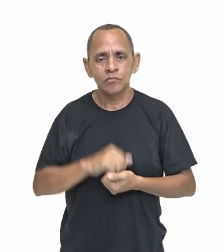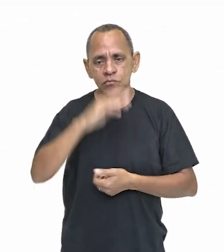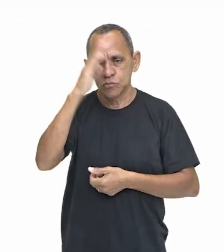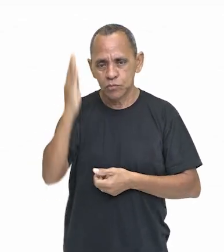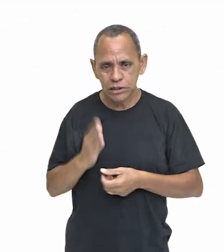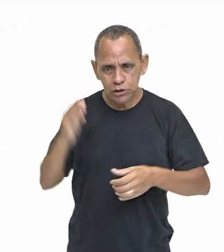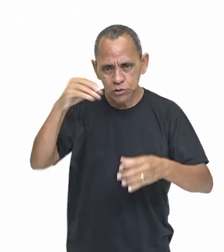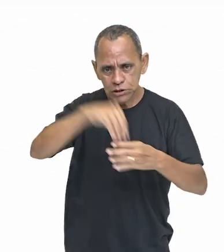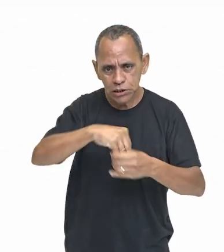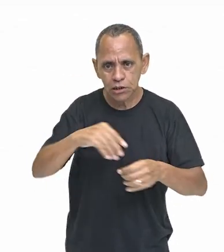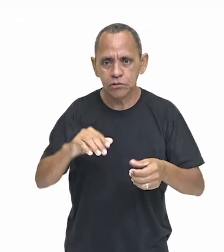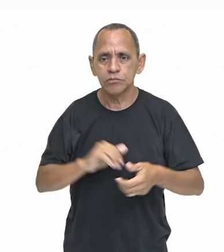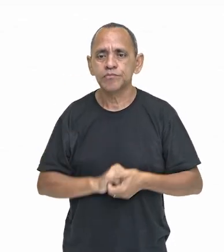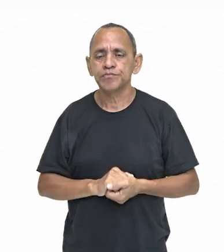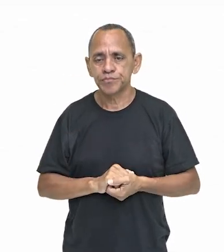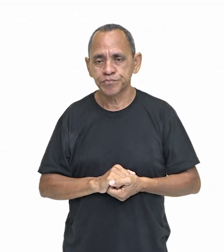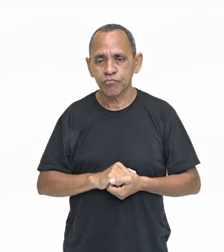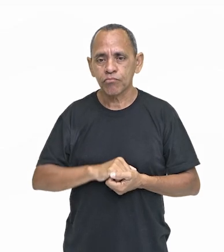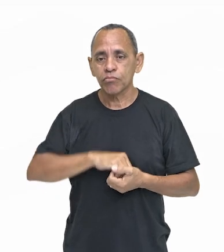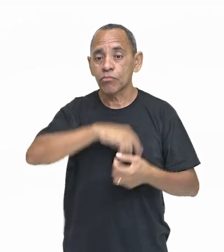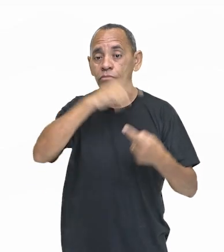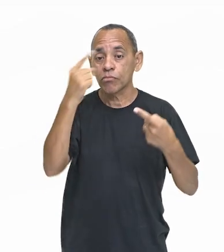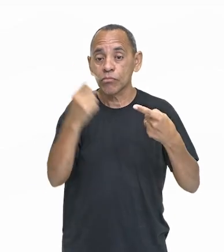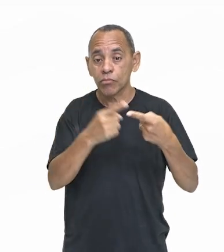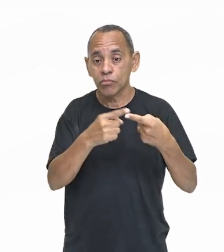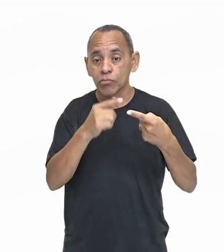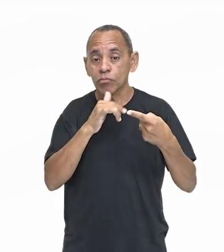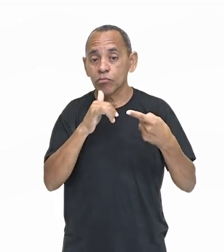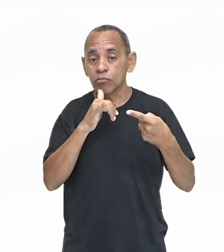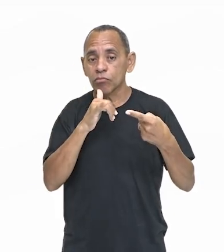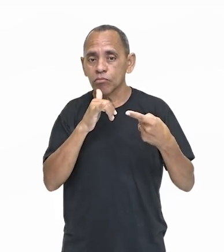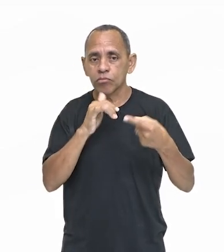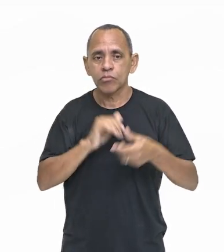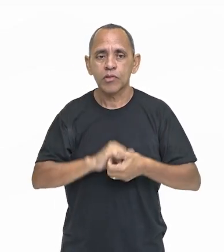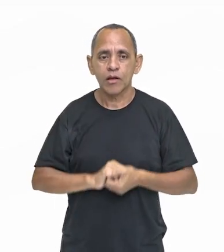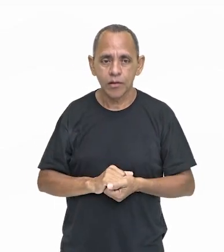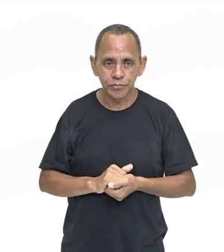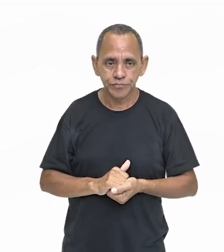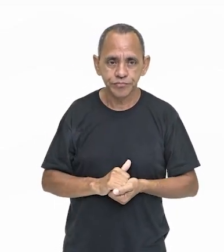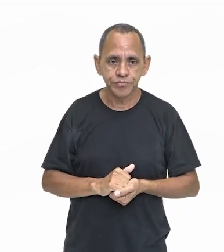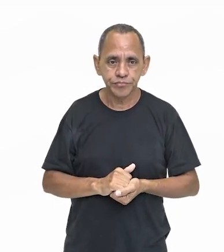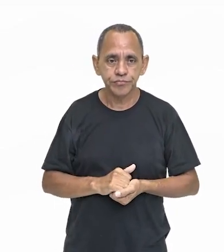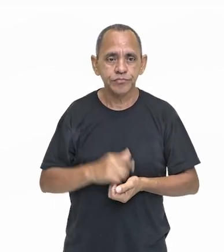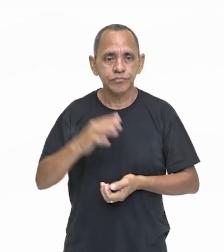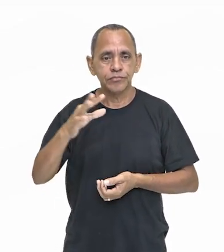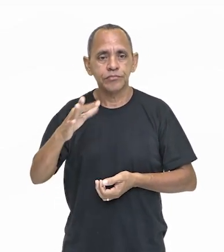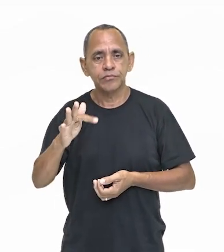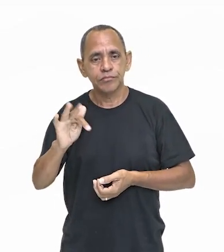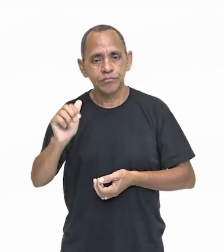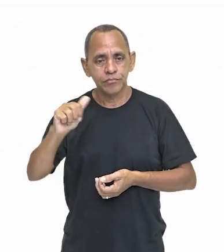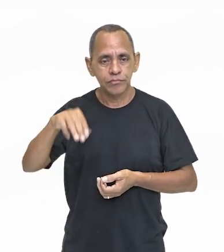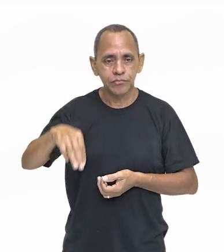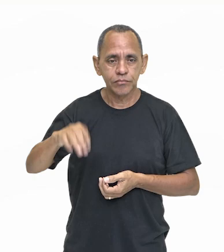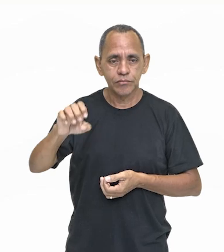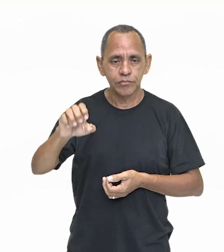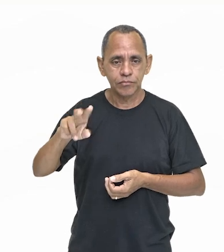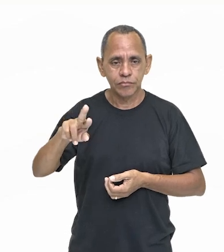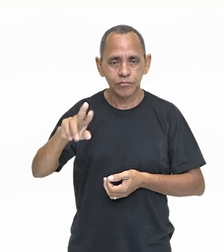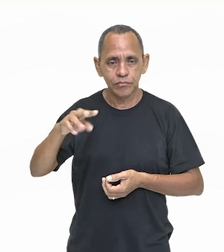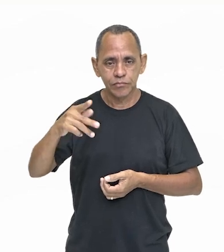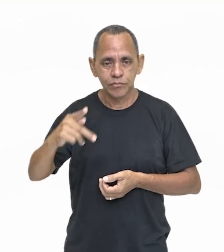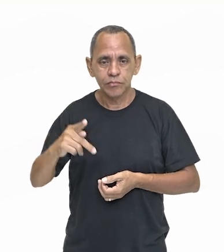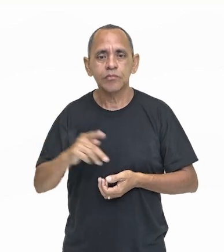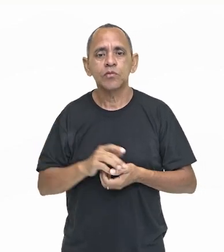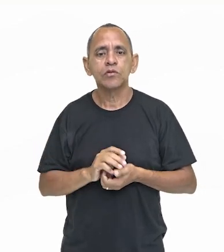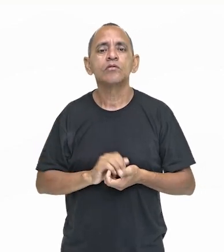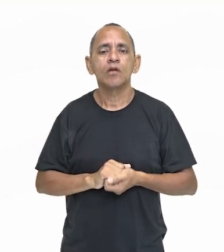energia hidrelétrica. É FAMERP de 2018, diz o seguinte, ó, capacidade